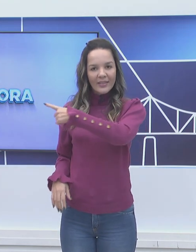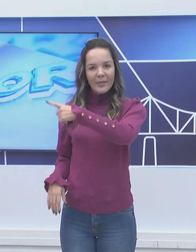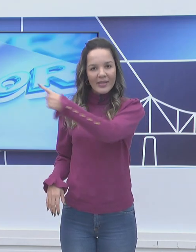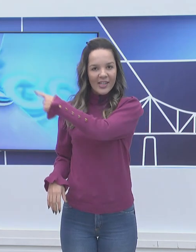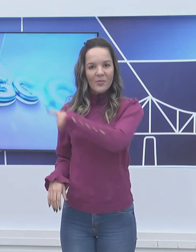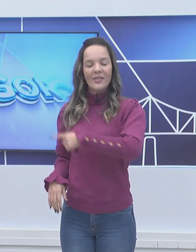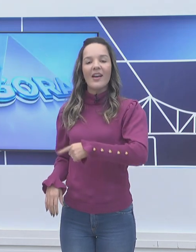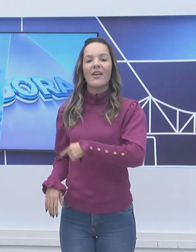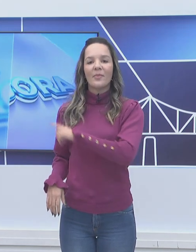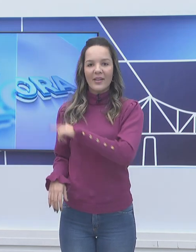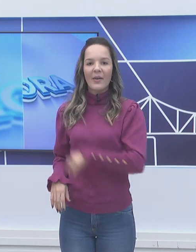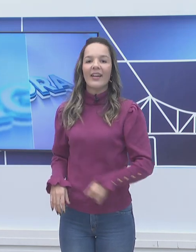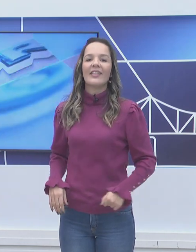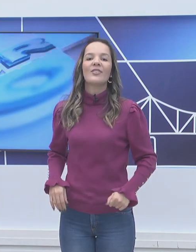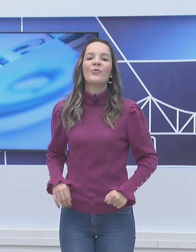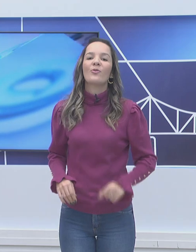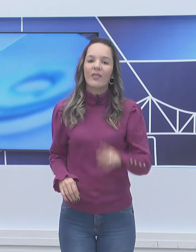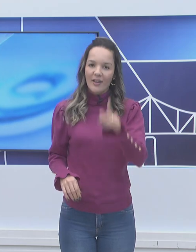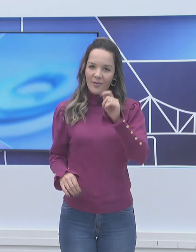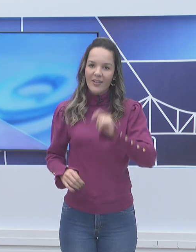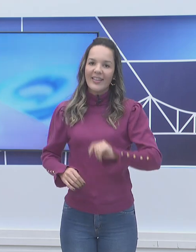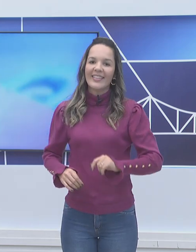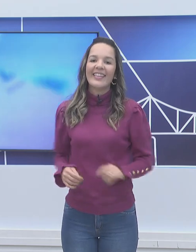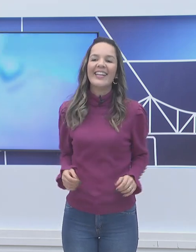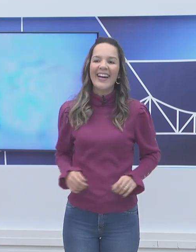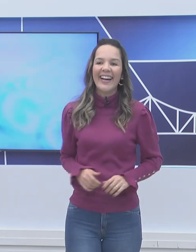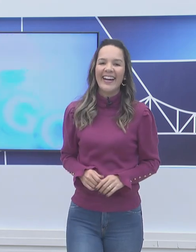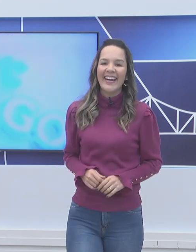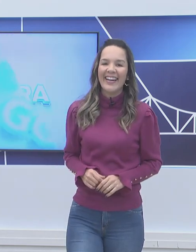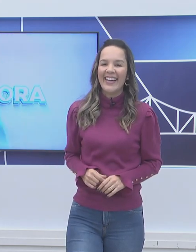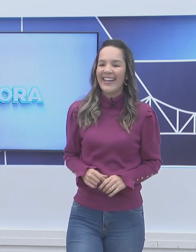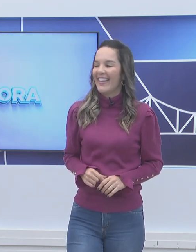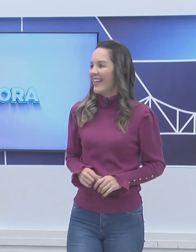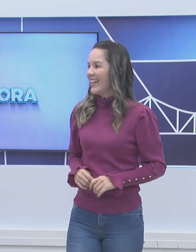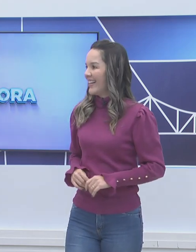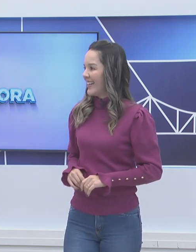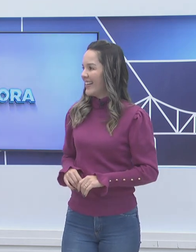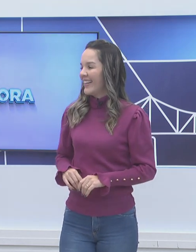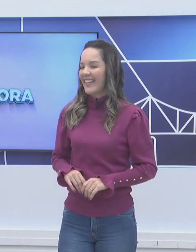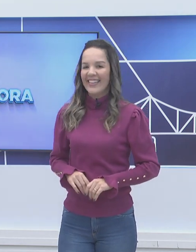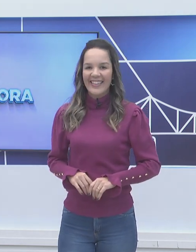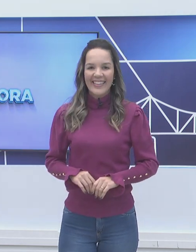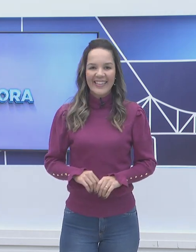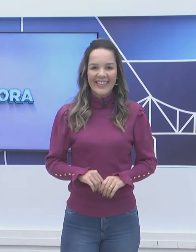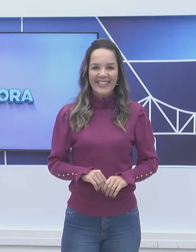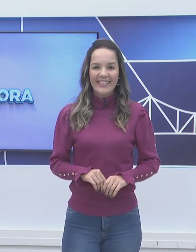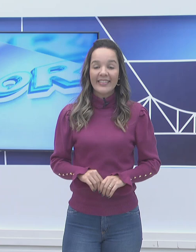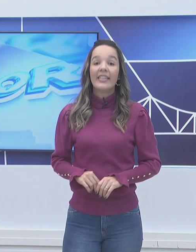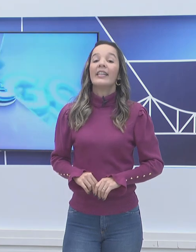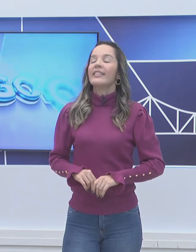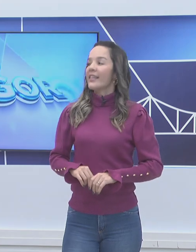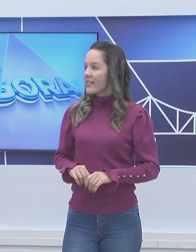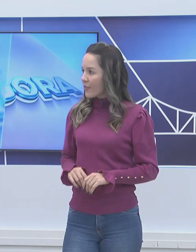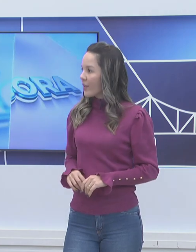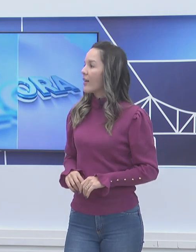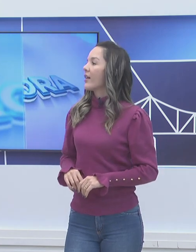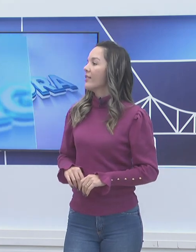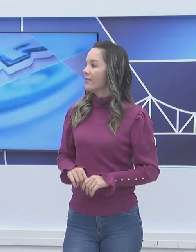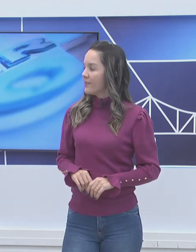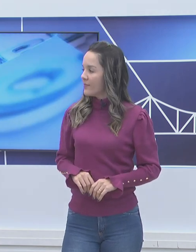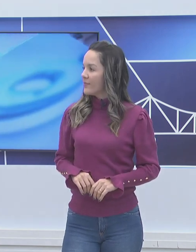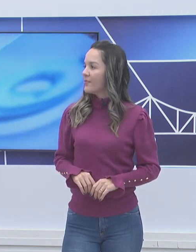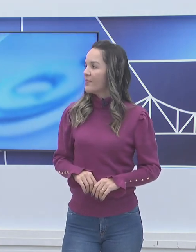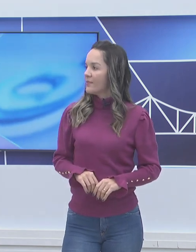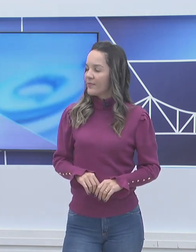já manda mensagem pro Israel pra ele pagar aquele suco lá que eu falei. Gente, obrigado pela companhia nesta terça-feira. Olha,